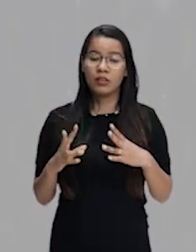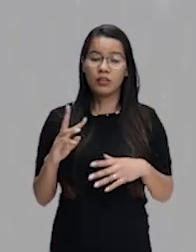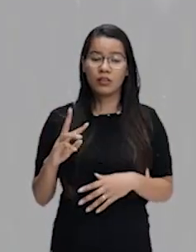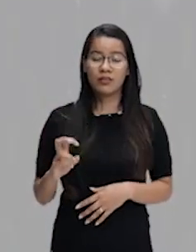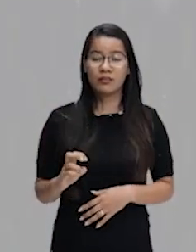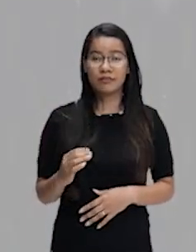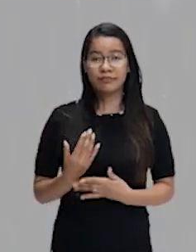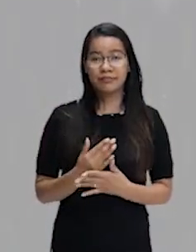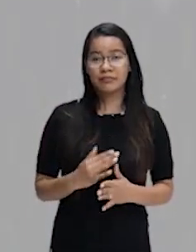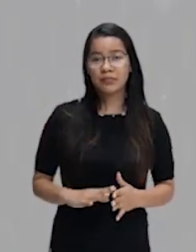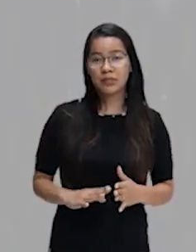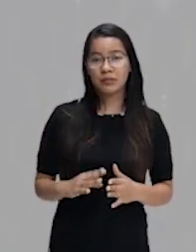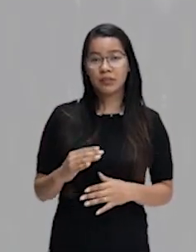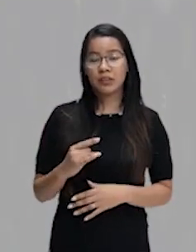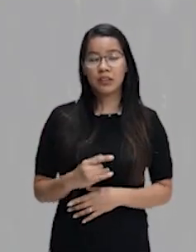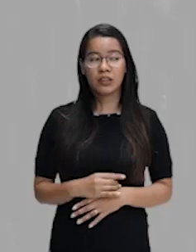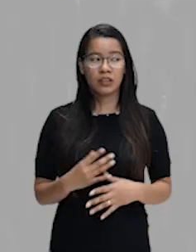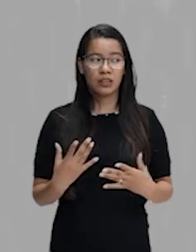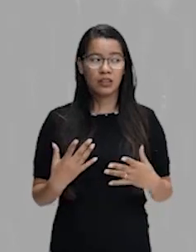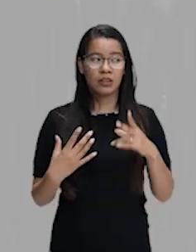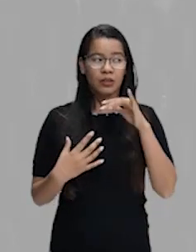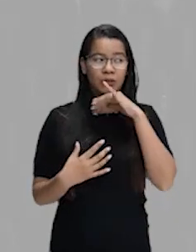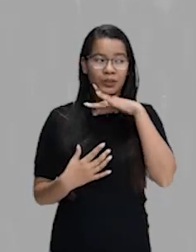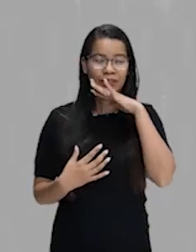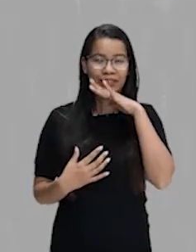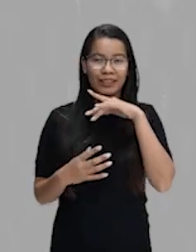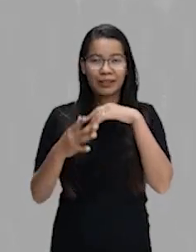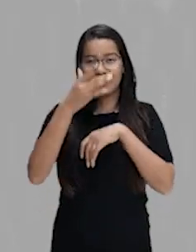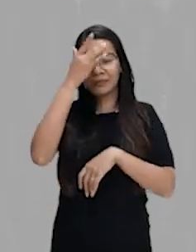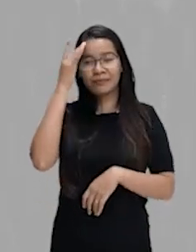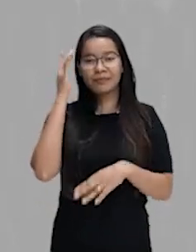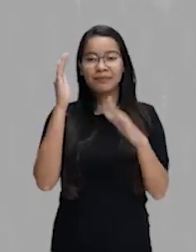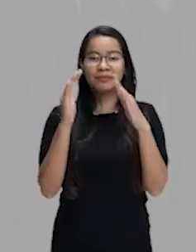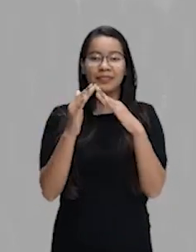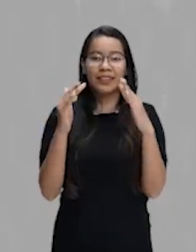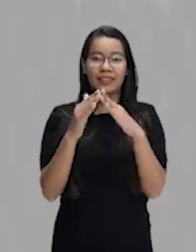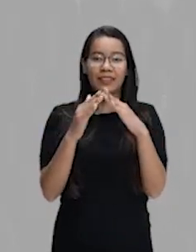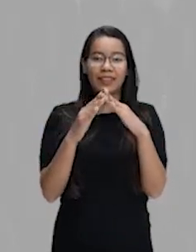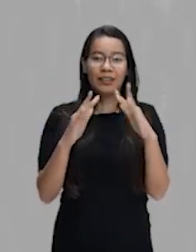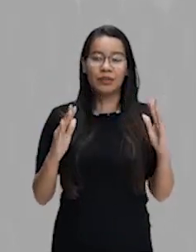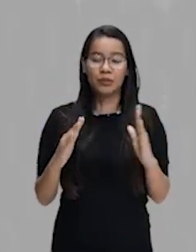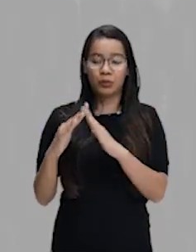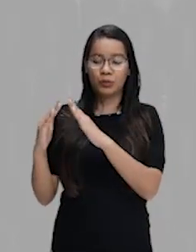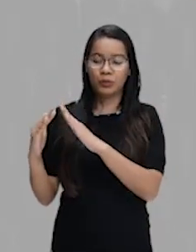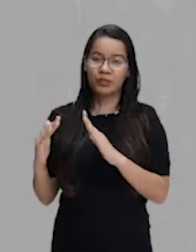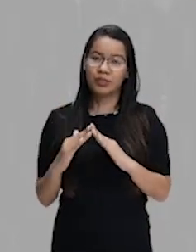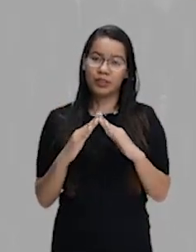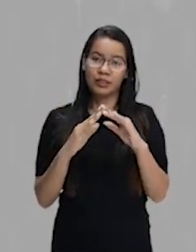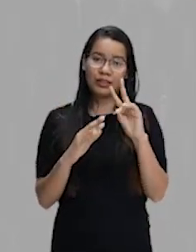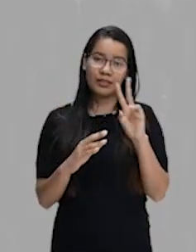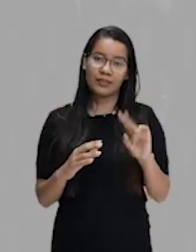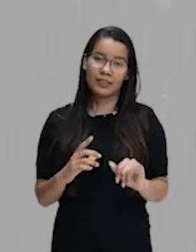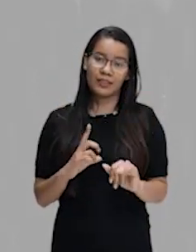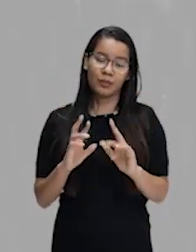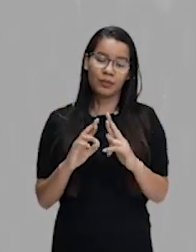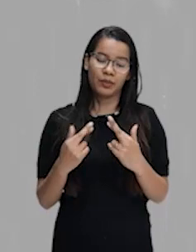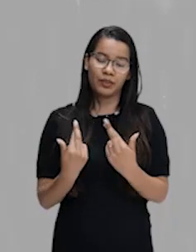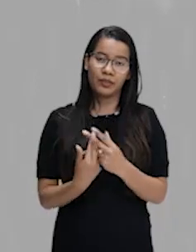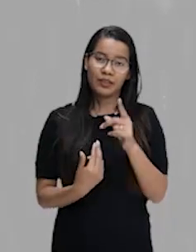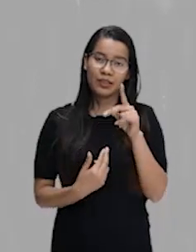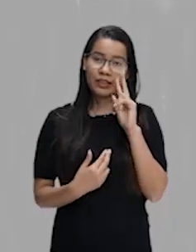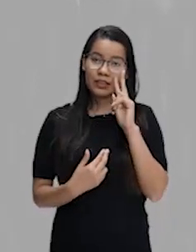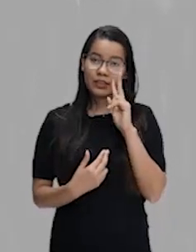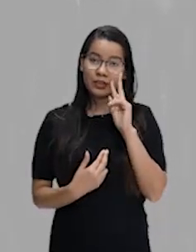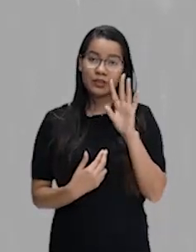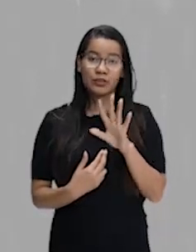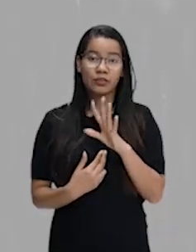vezes acaba atrapalhando, né? A pessoa mora, sei lá, num condomínio. E aí naquele dia ali né, que está tendo a reunião, ou que você está assistindo a sua aula remota,